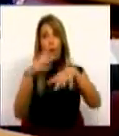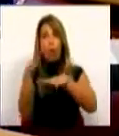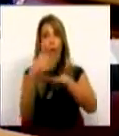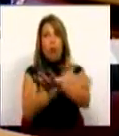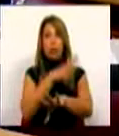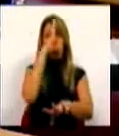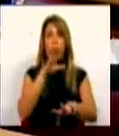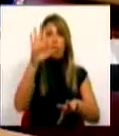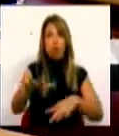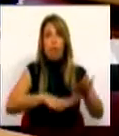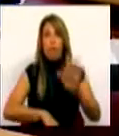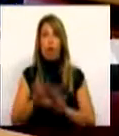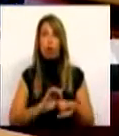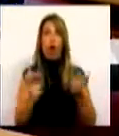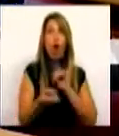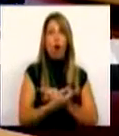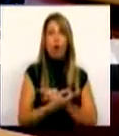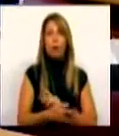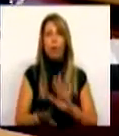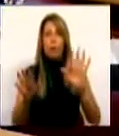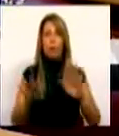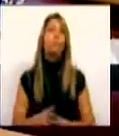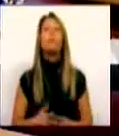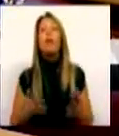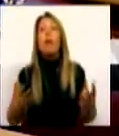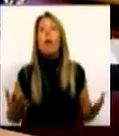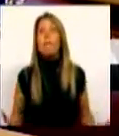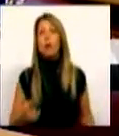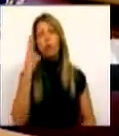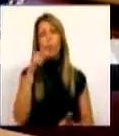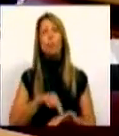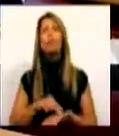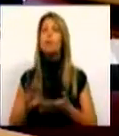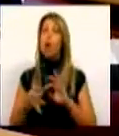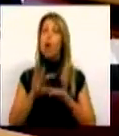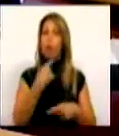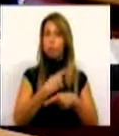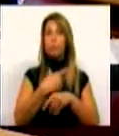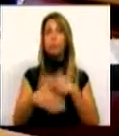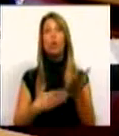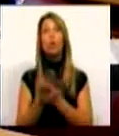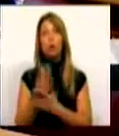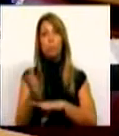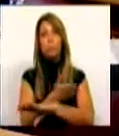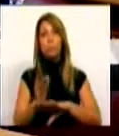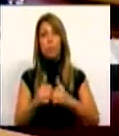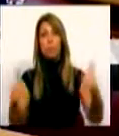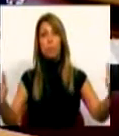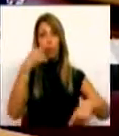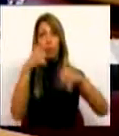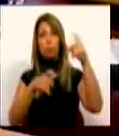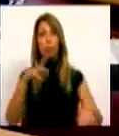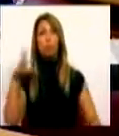governo. Mas uma posição mantiveram-se coerentes: dividir os portugueses, e isso foi